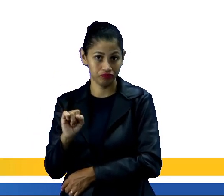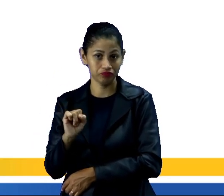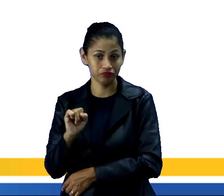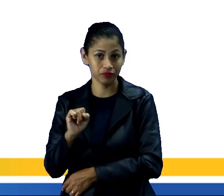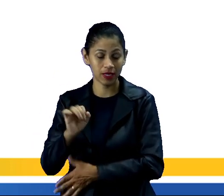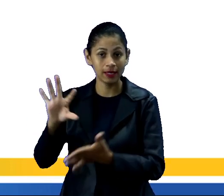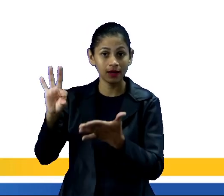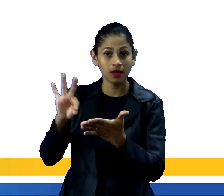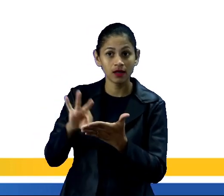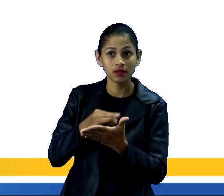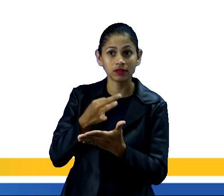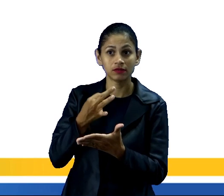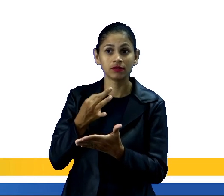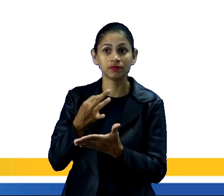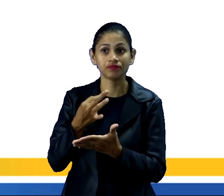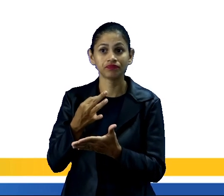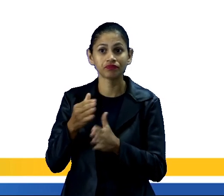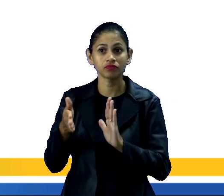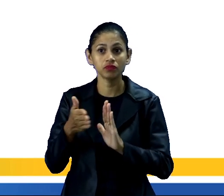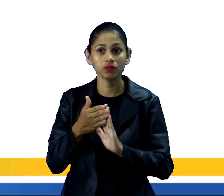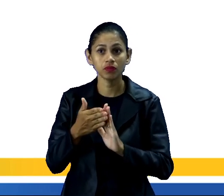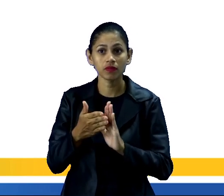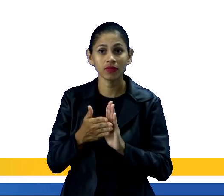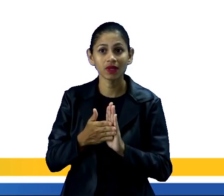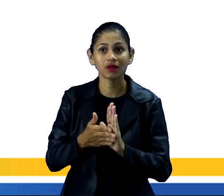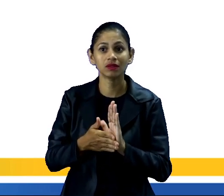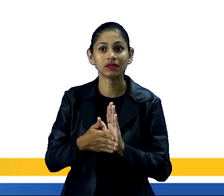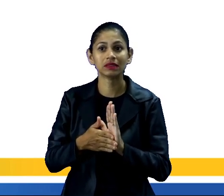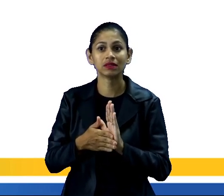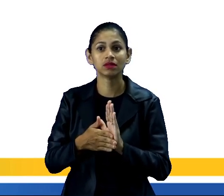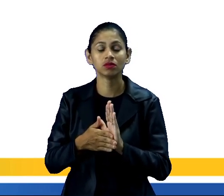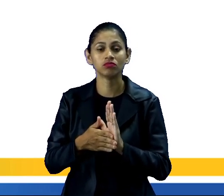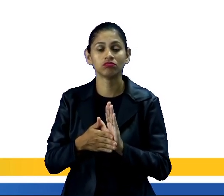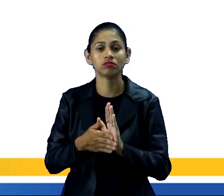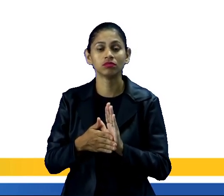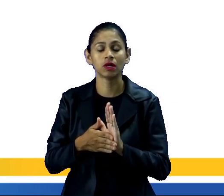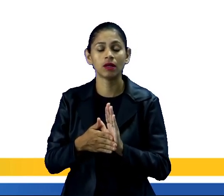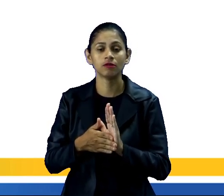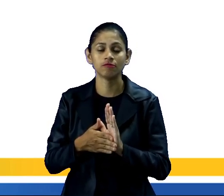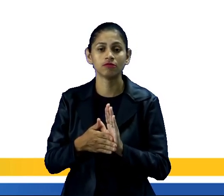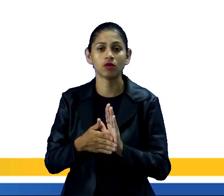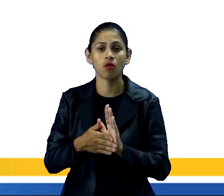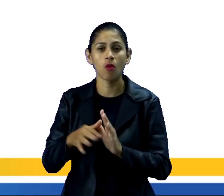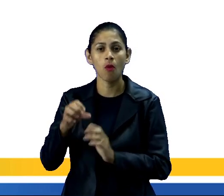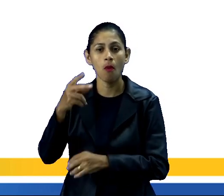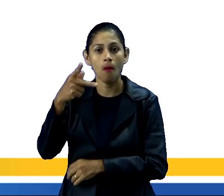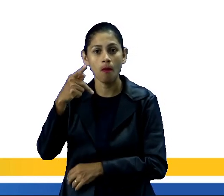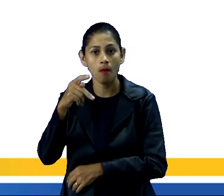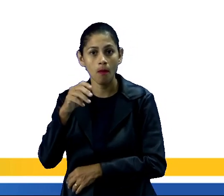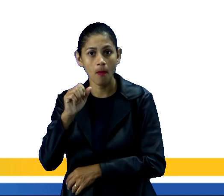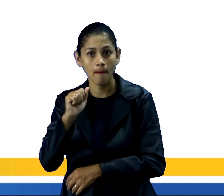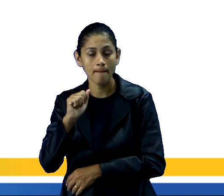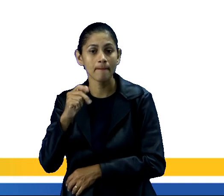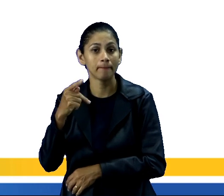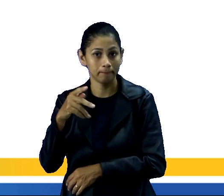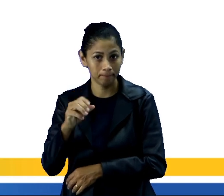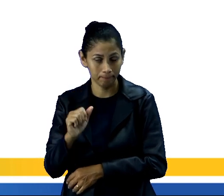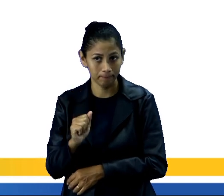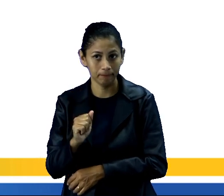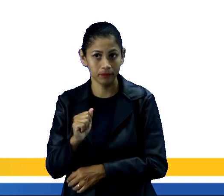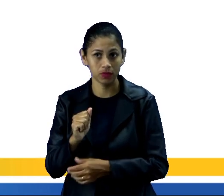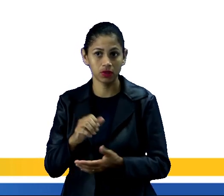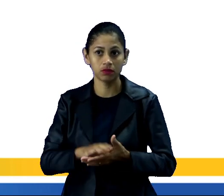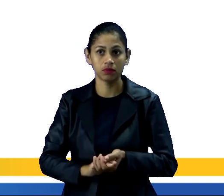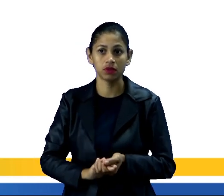o Tratado de Latrão, né, de 1929, que é um acordo firmado com o Papa Pio XI, né, que reconhecia o Vaticano como um